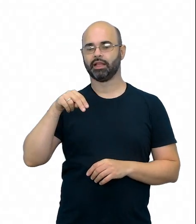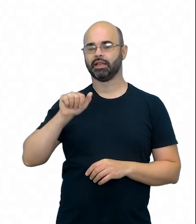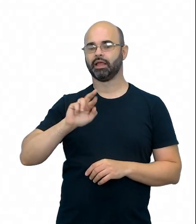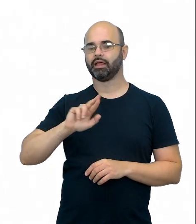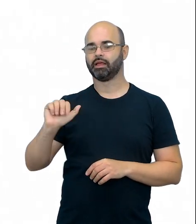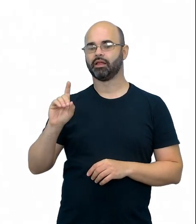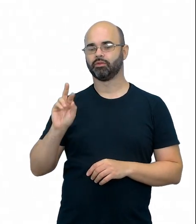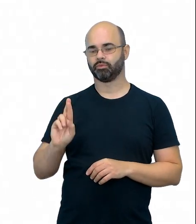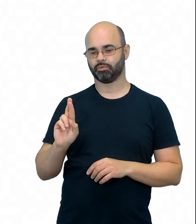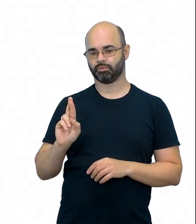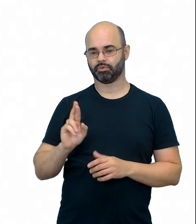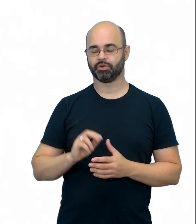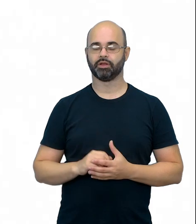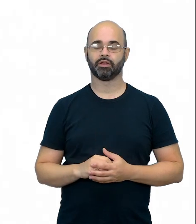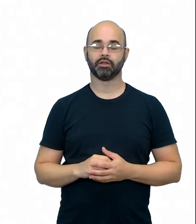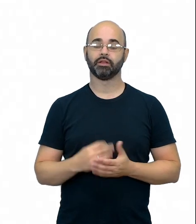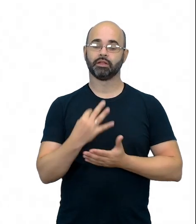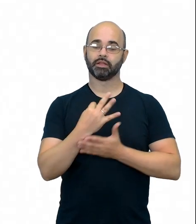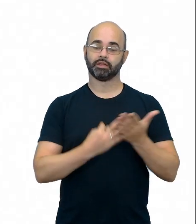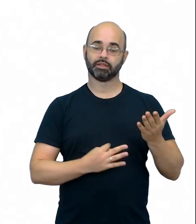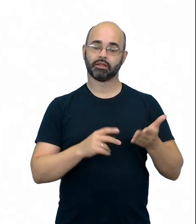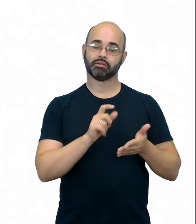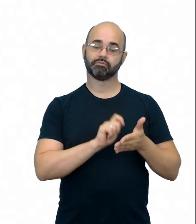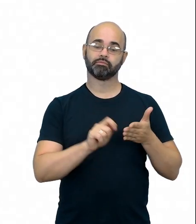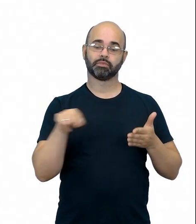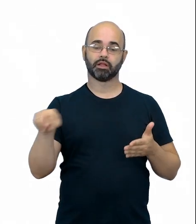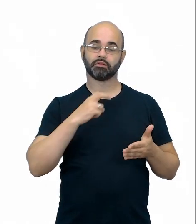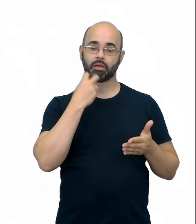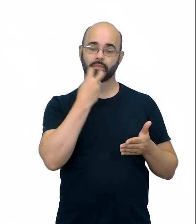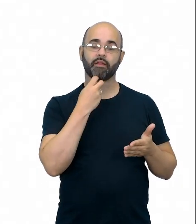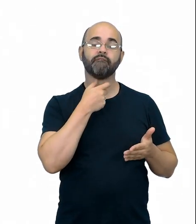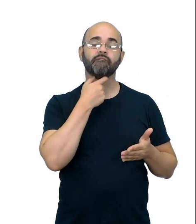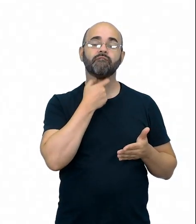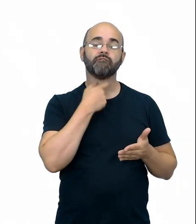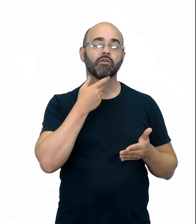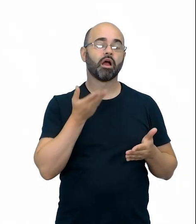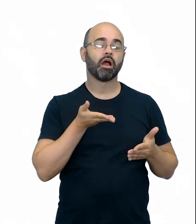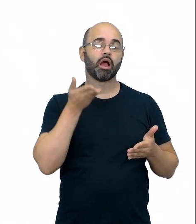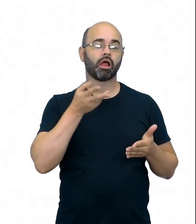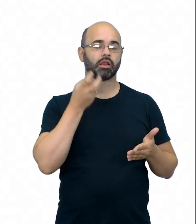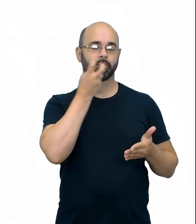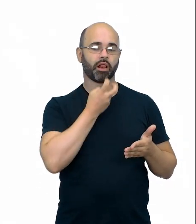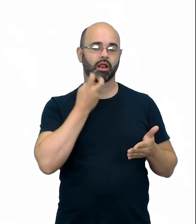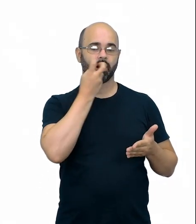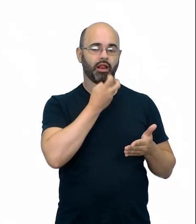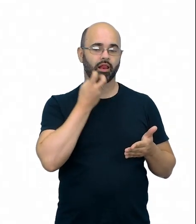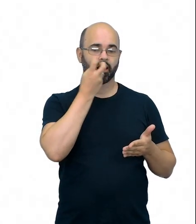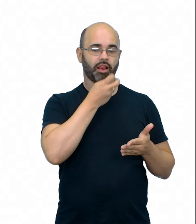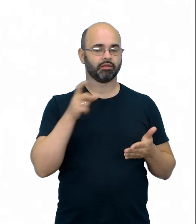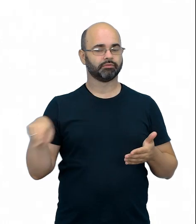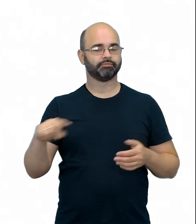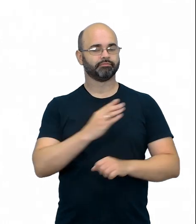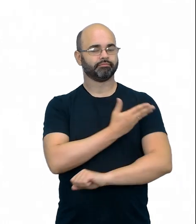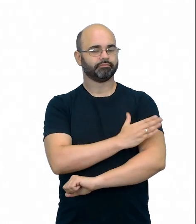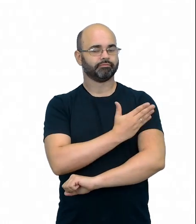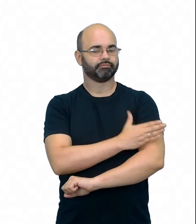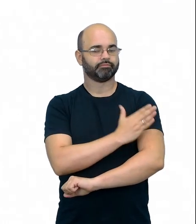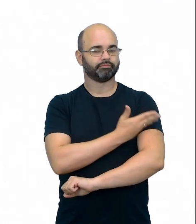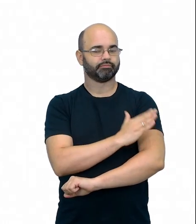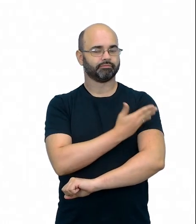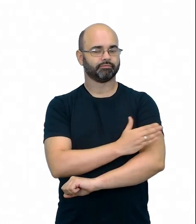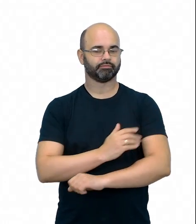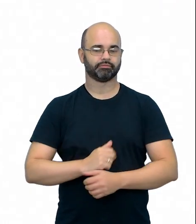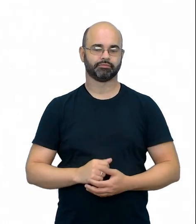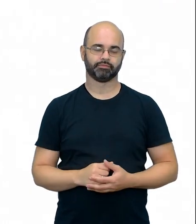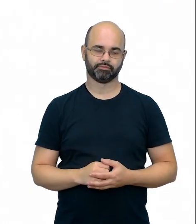em voz alta. Como um recurso de reflexão por parte dos estudantes, eles também vão observar no ato